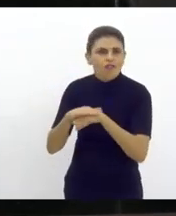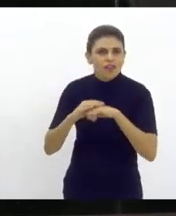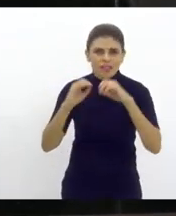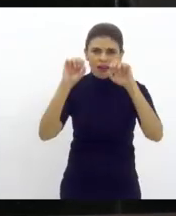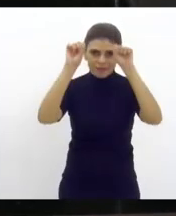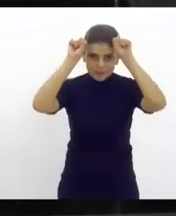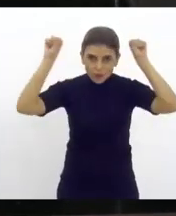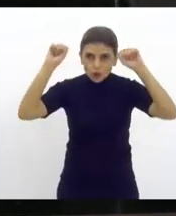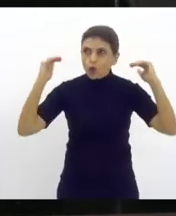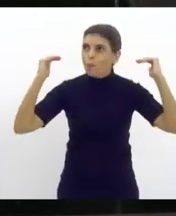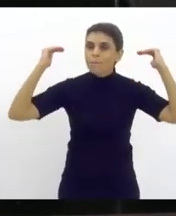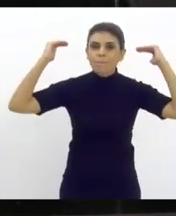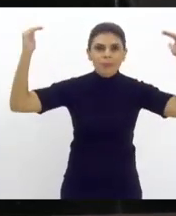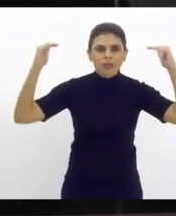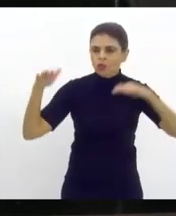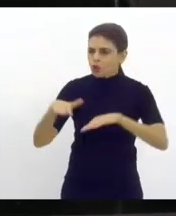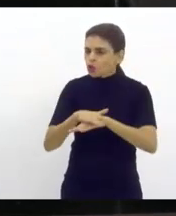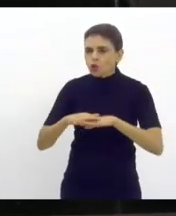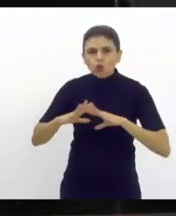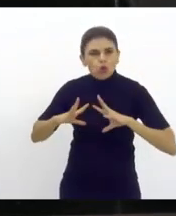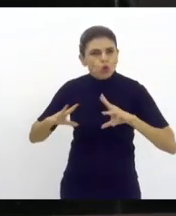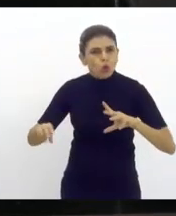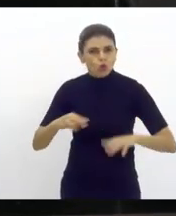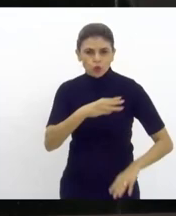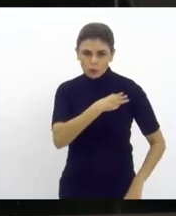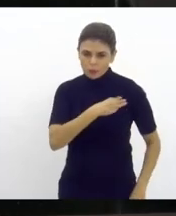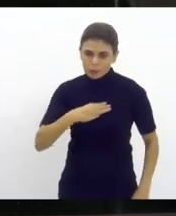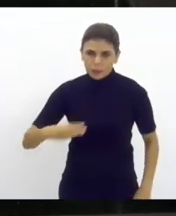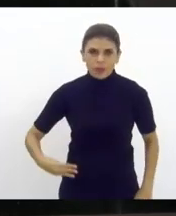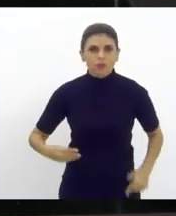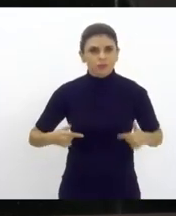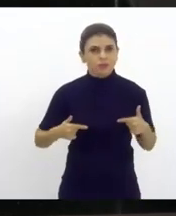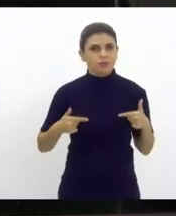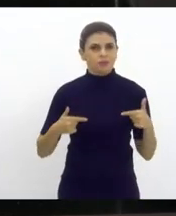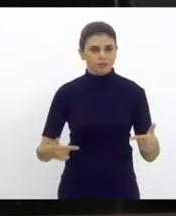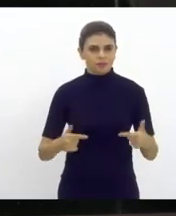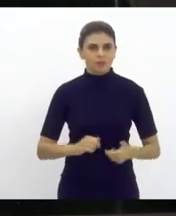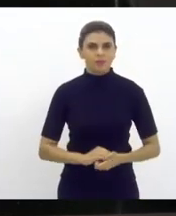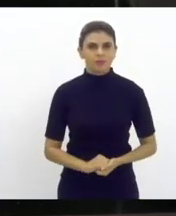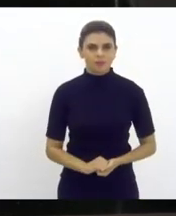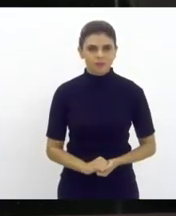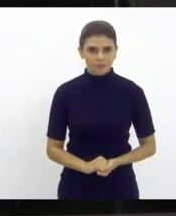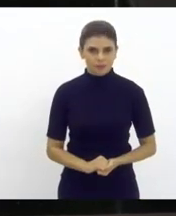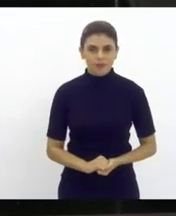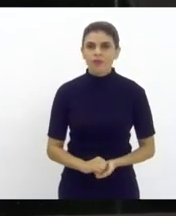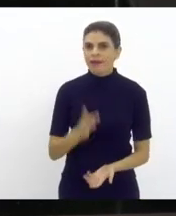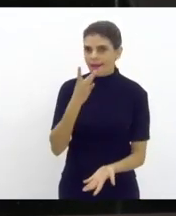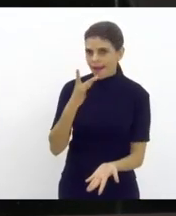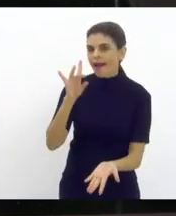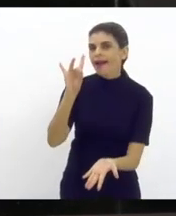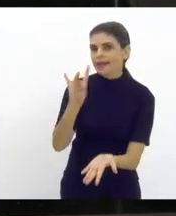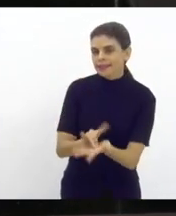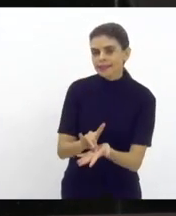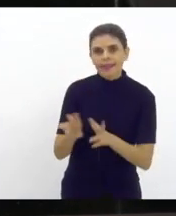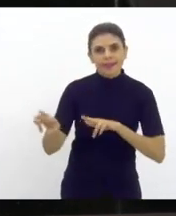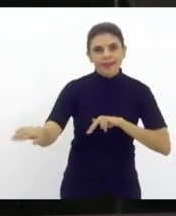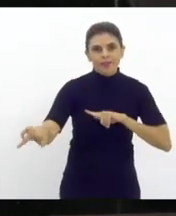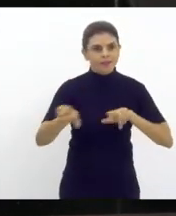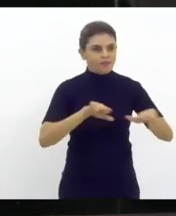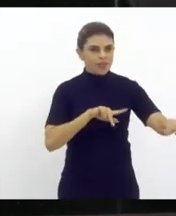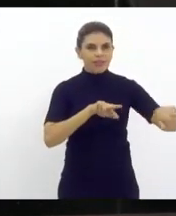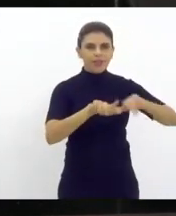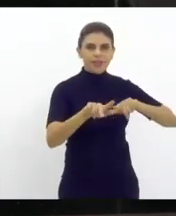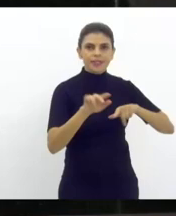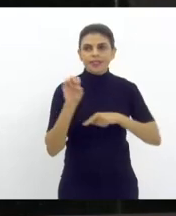conversar com todos os ministros da realidade que nós vivemos nós vivemos uma realidade diferente de todos